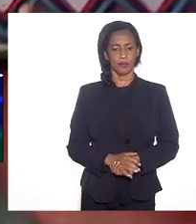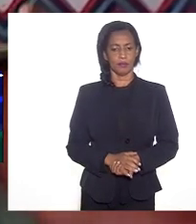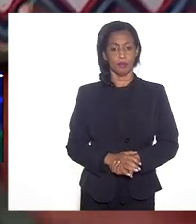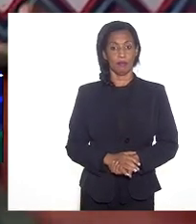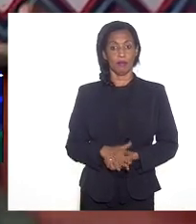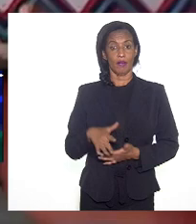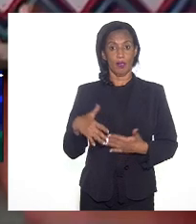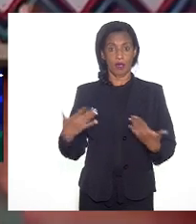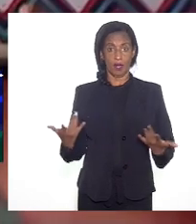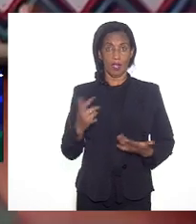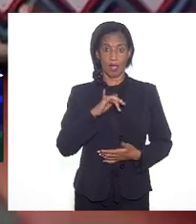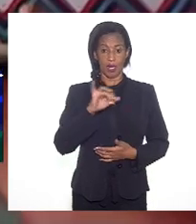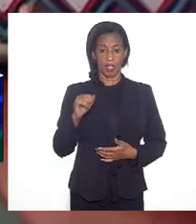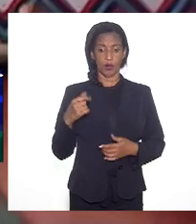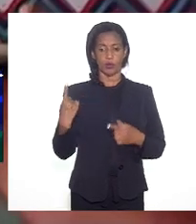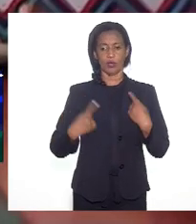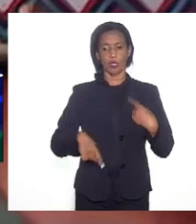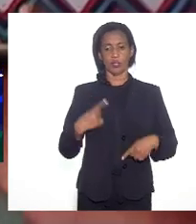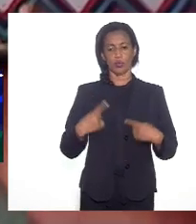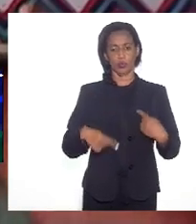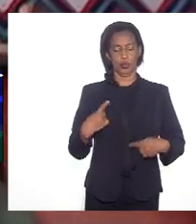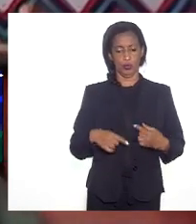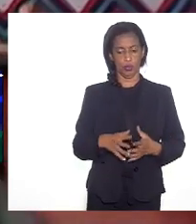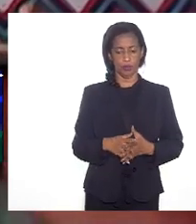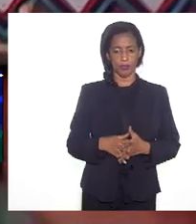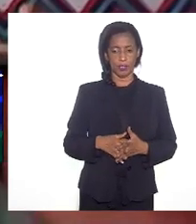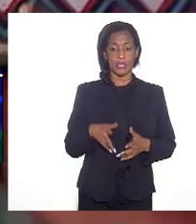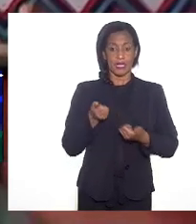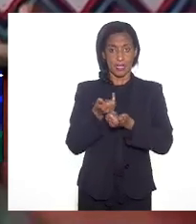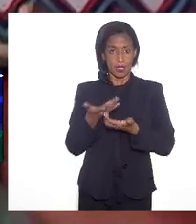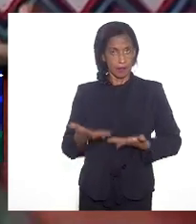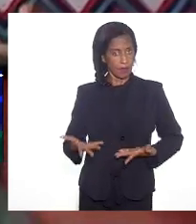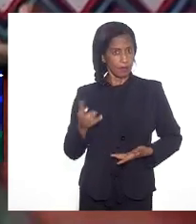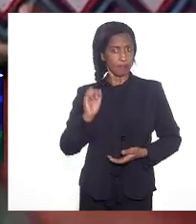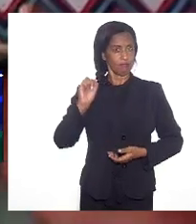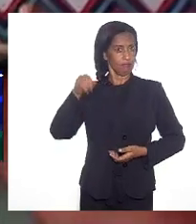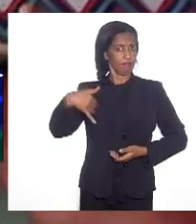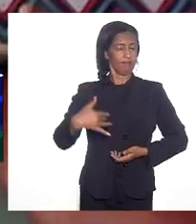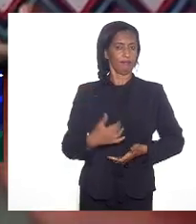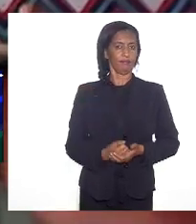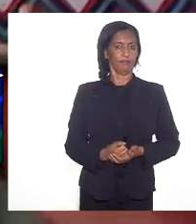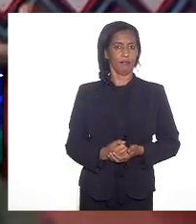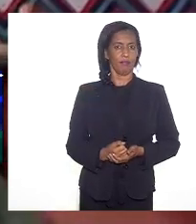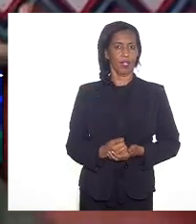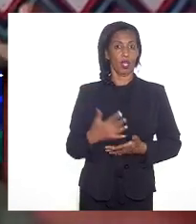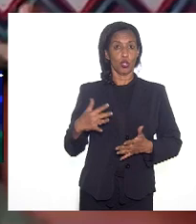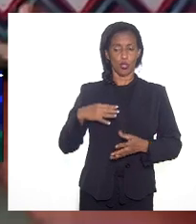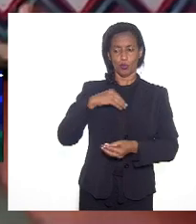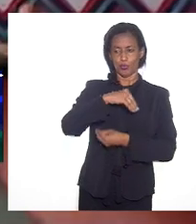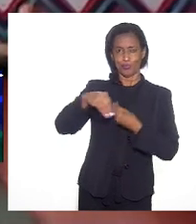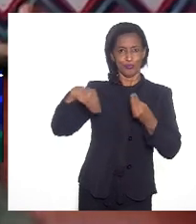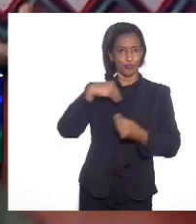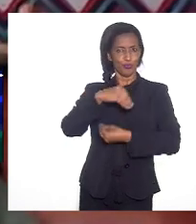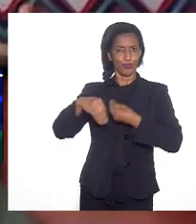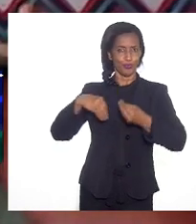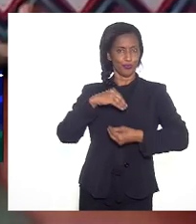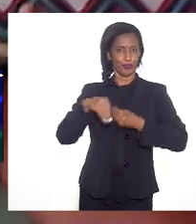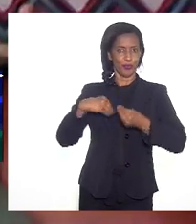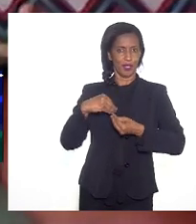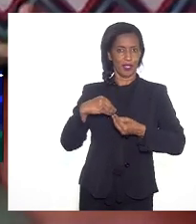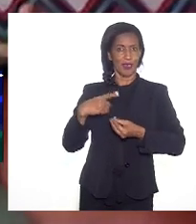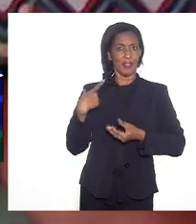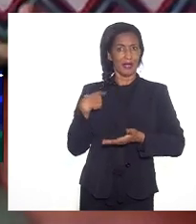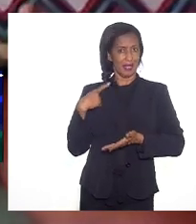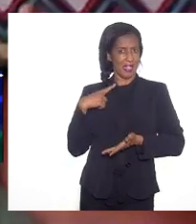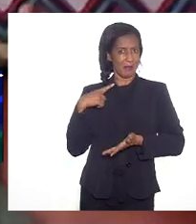Era isso que a gente devia estar discutindo. E celebrando, sim. Fomos miscigenados, temos essa marca da